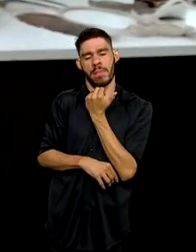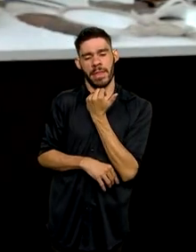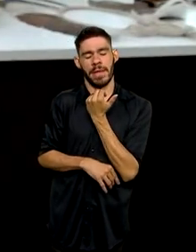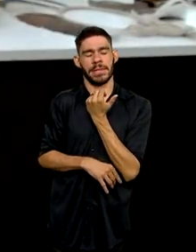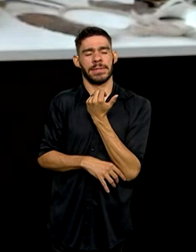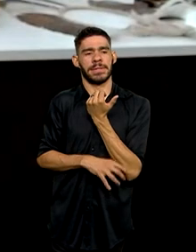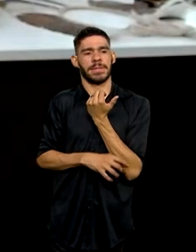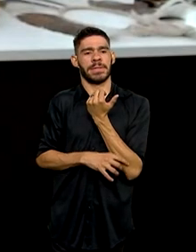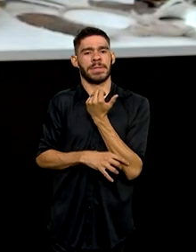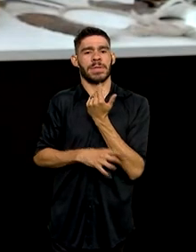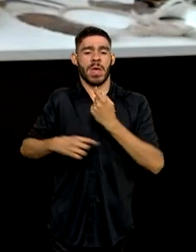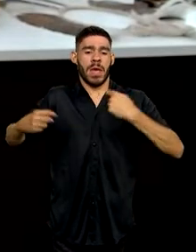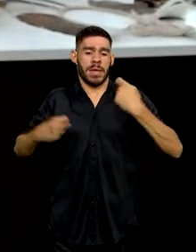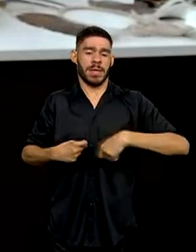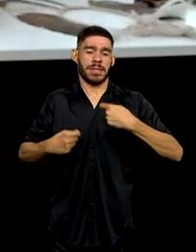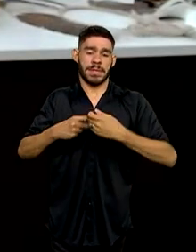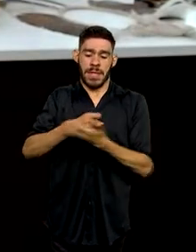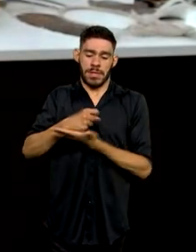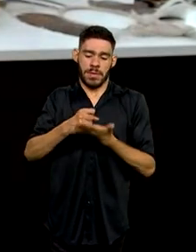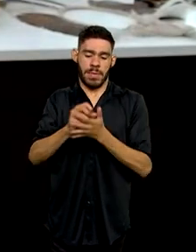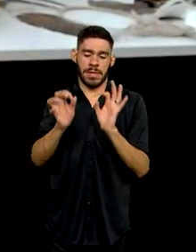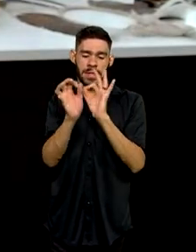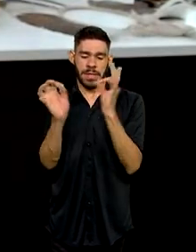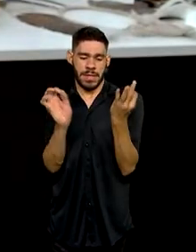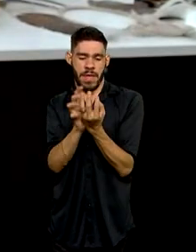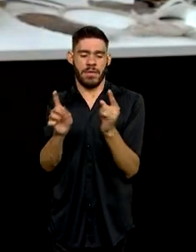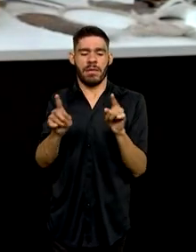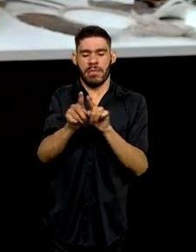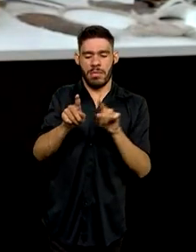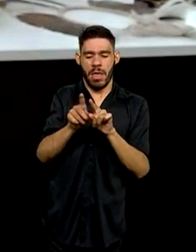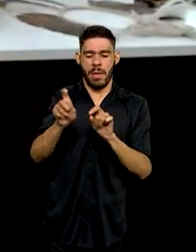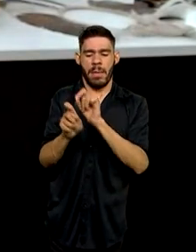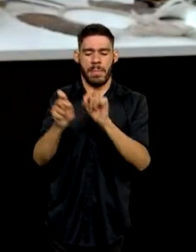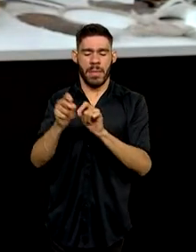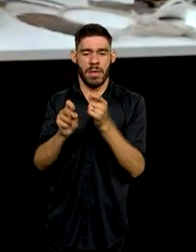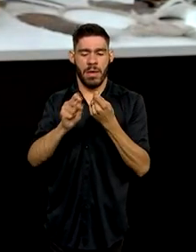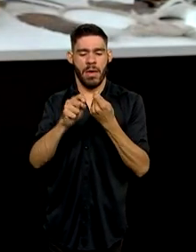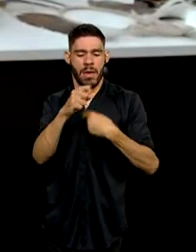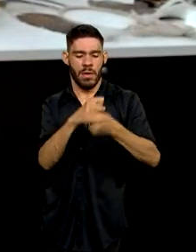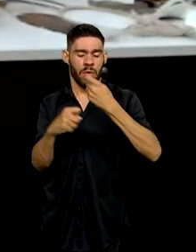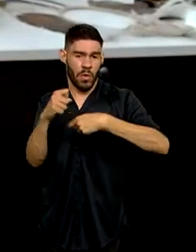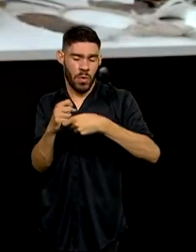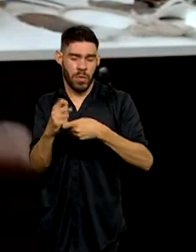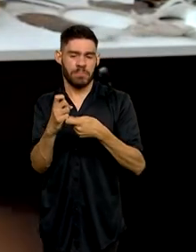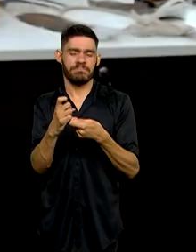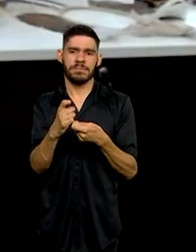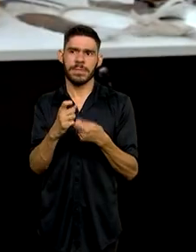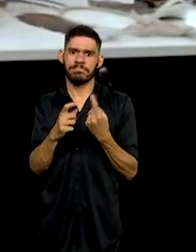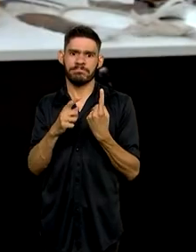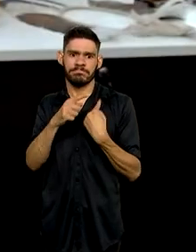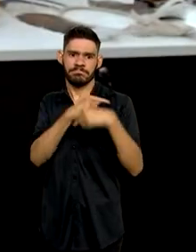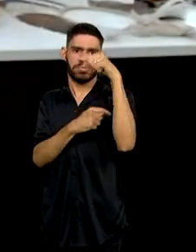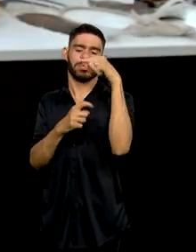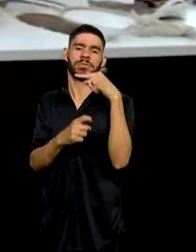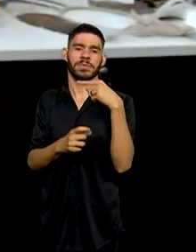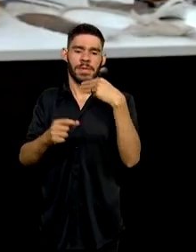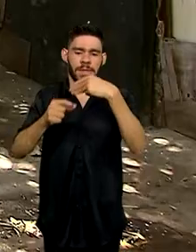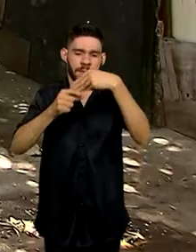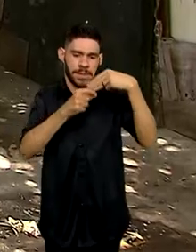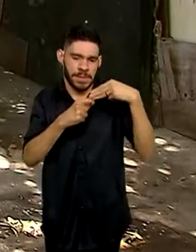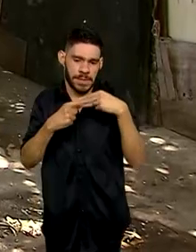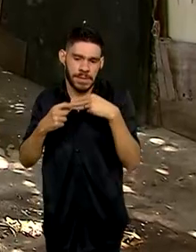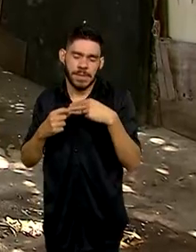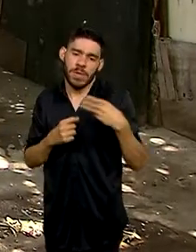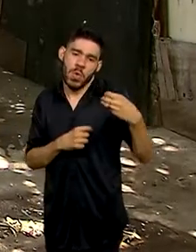das necessidades básicas daquela família, nós estamos falando também de uma economia que é aquecida dentro desses pequenos municípios.